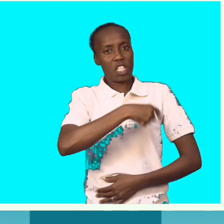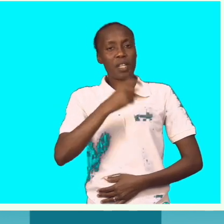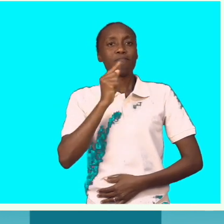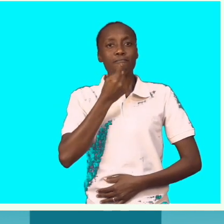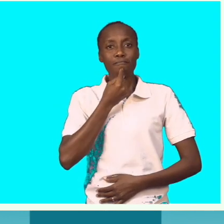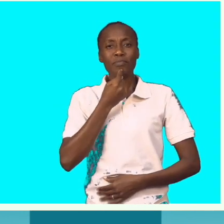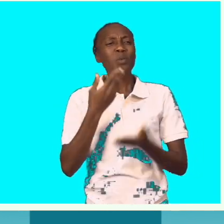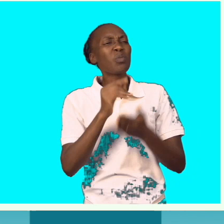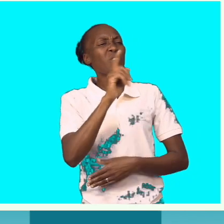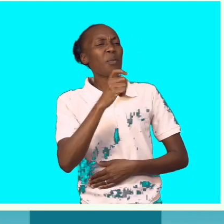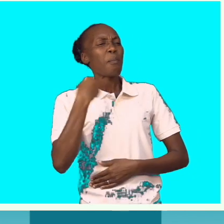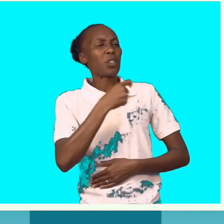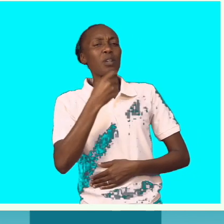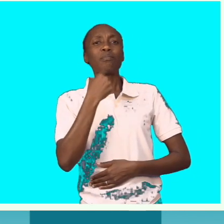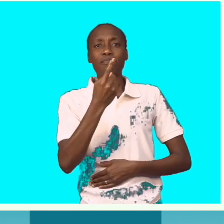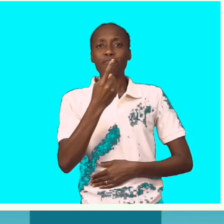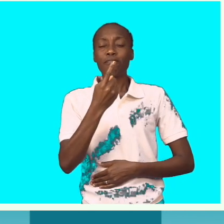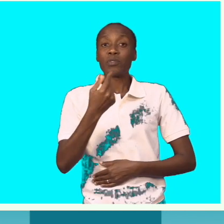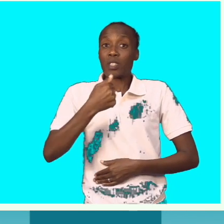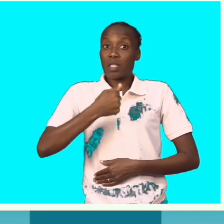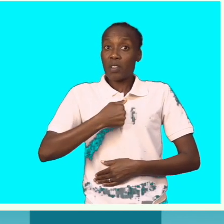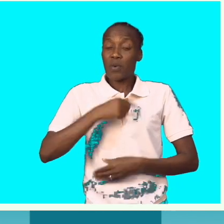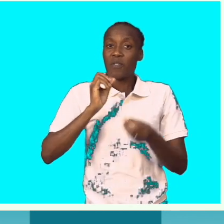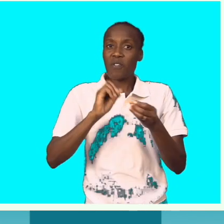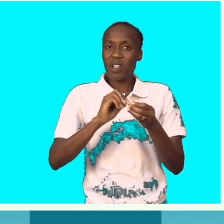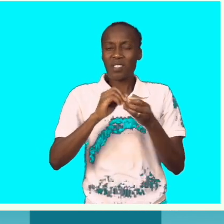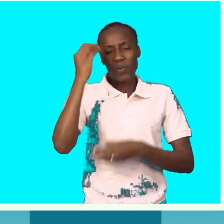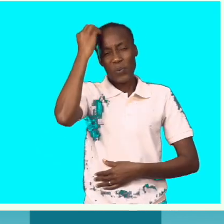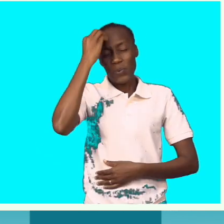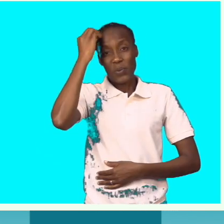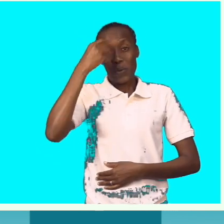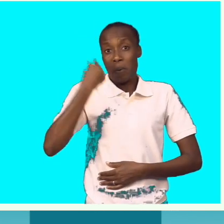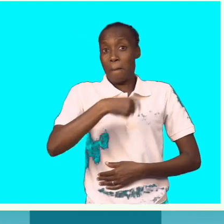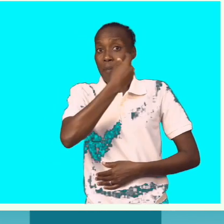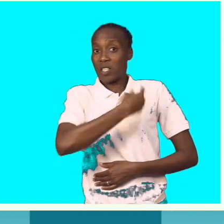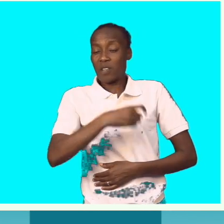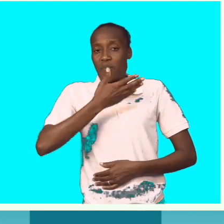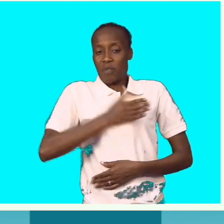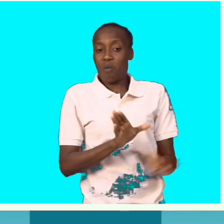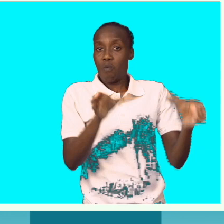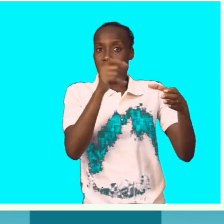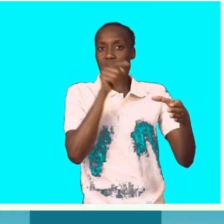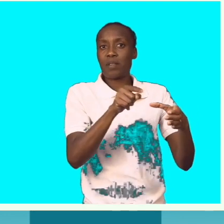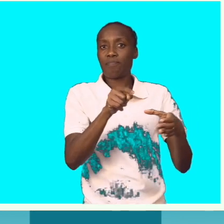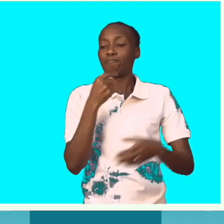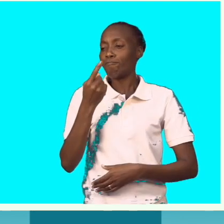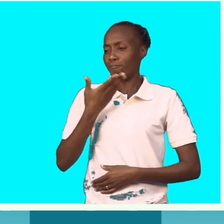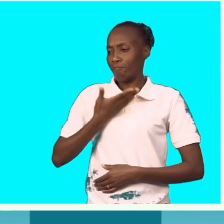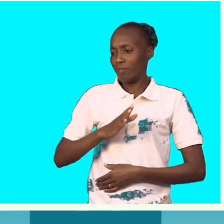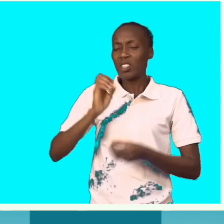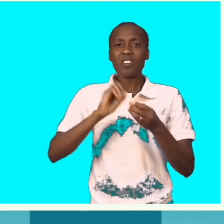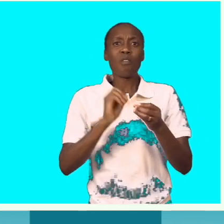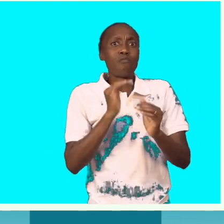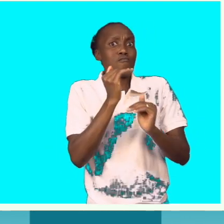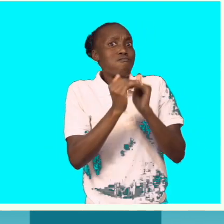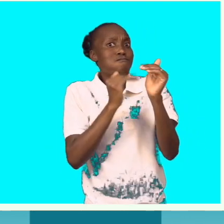Machaghen. Por que é machaghen? Porque sou da formação do machaghen, nesse caso. Sonho em jogar pela seleção. Espero subir